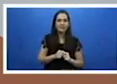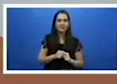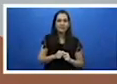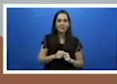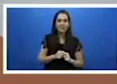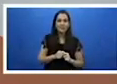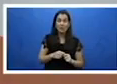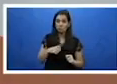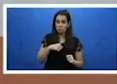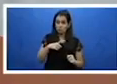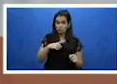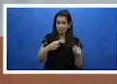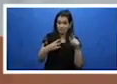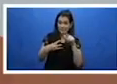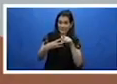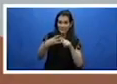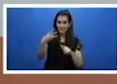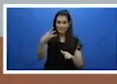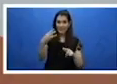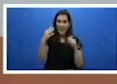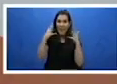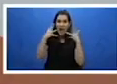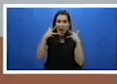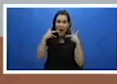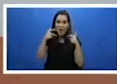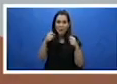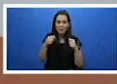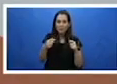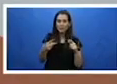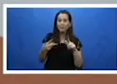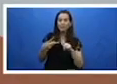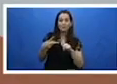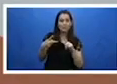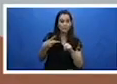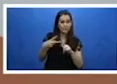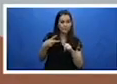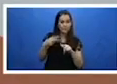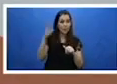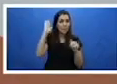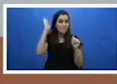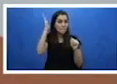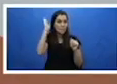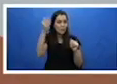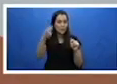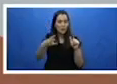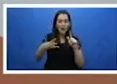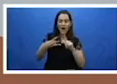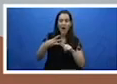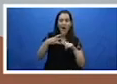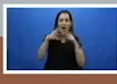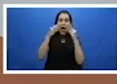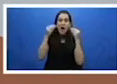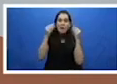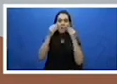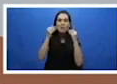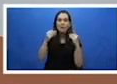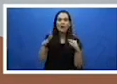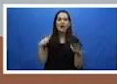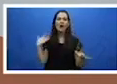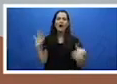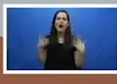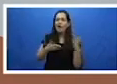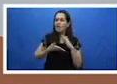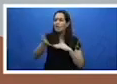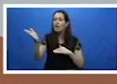o burro e a raposa saíram juntos para caçar, tá? Então, ó, esse